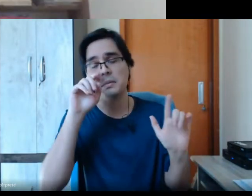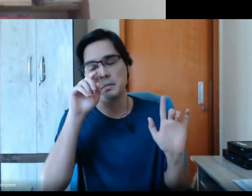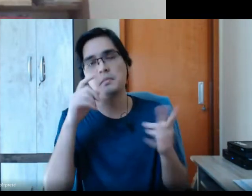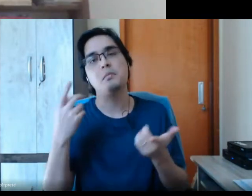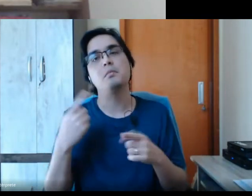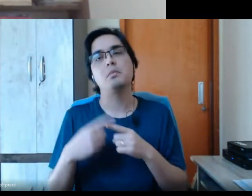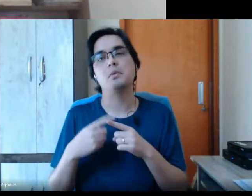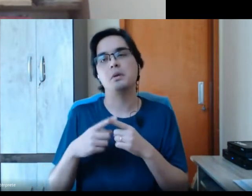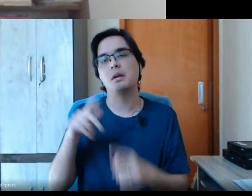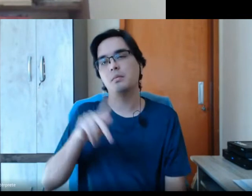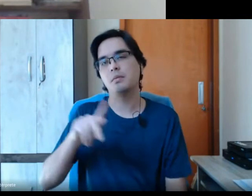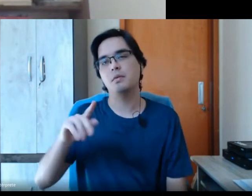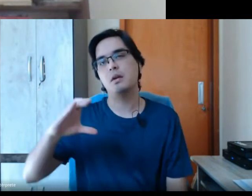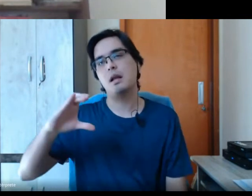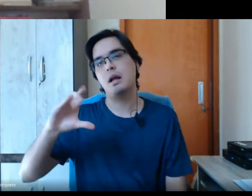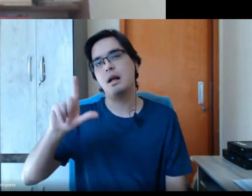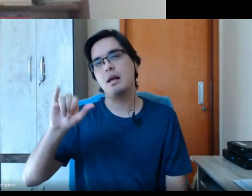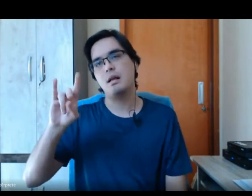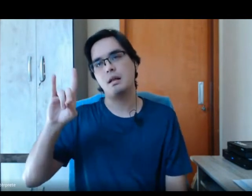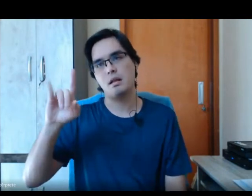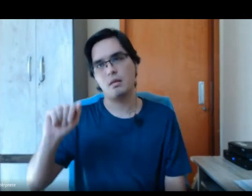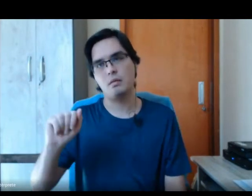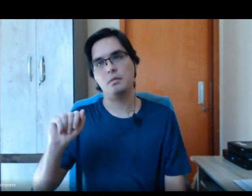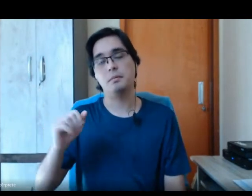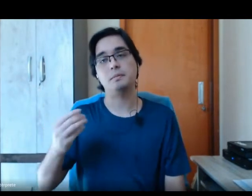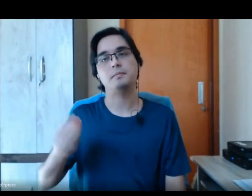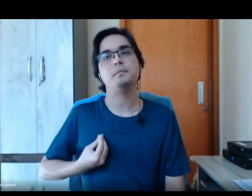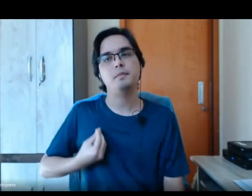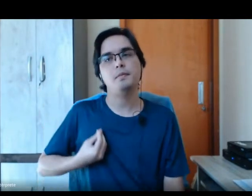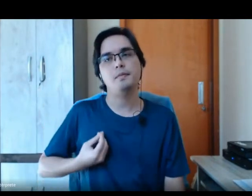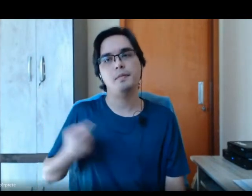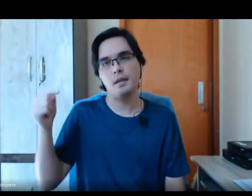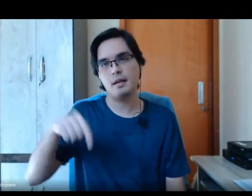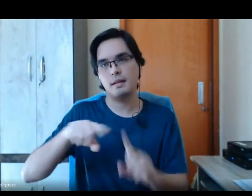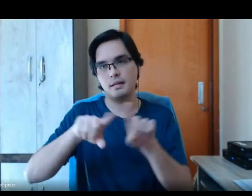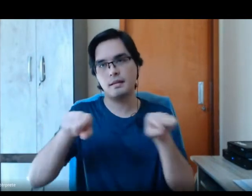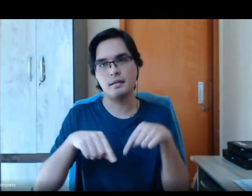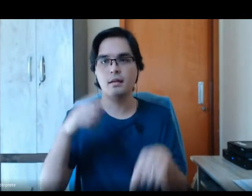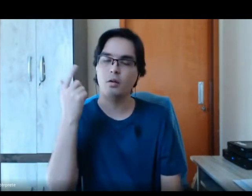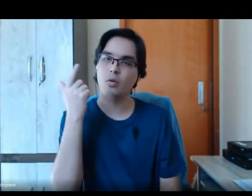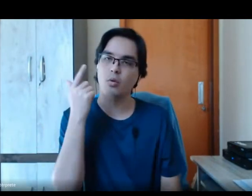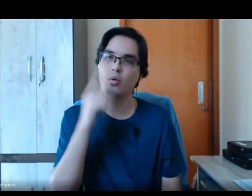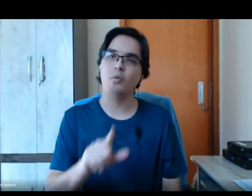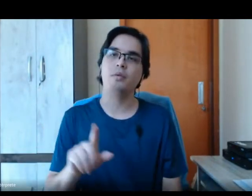atrás, aqui. Tudo bem, Flávia, desculpa. Bom dia, pessoal.